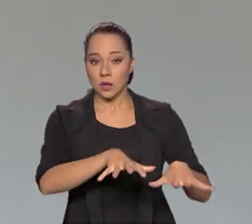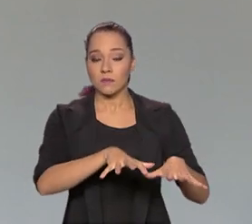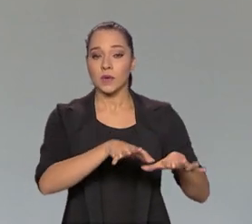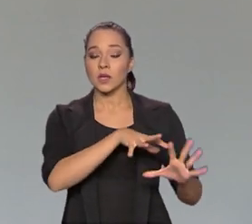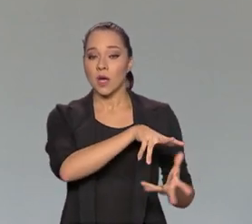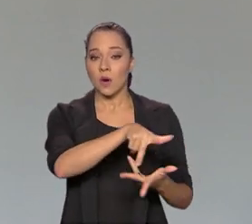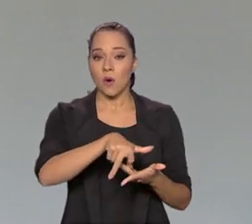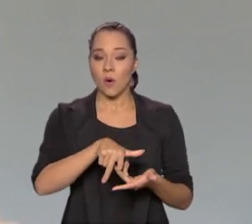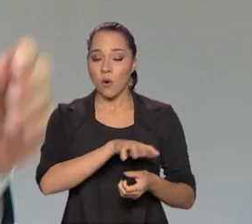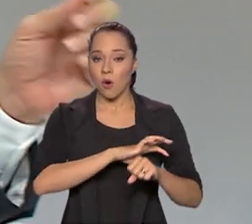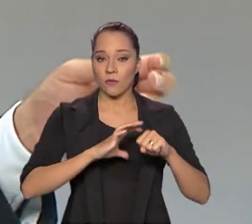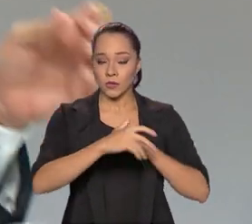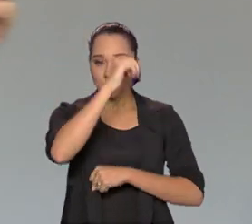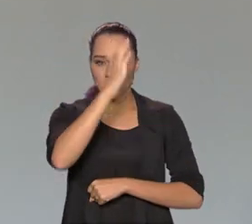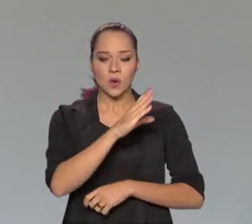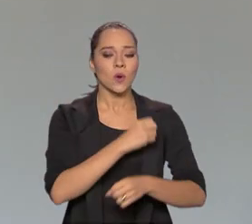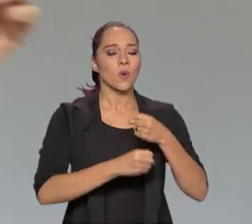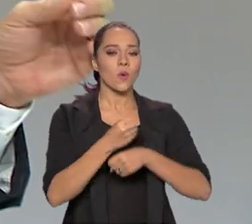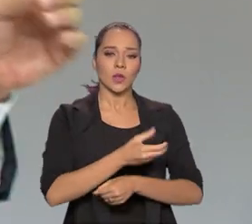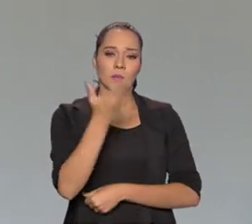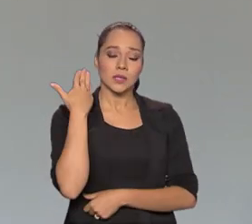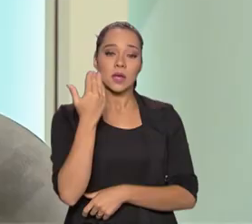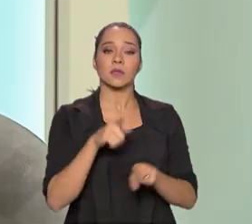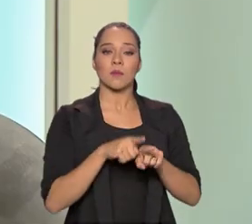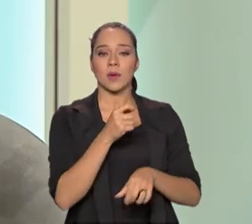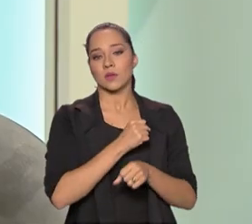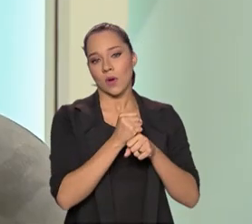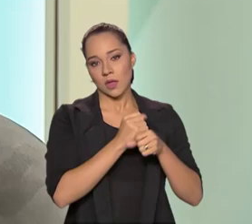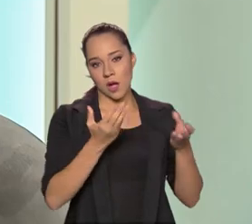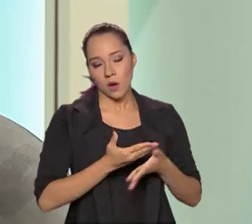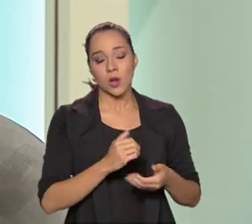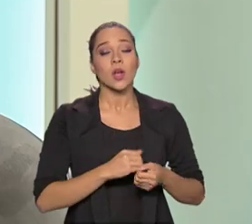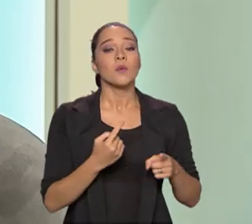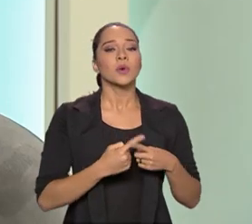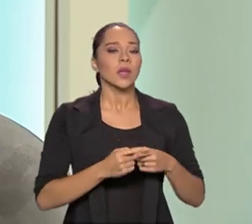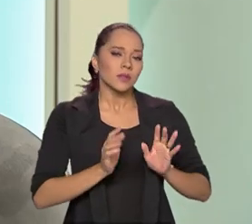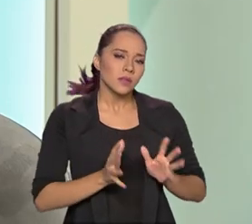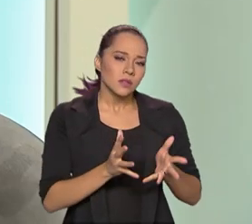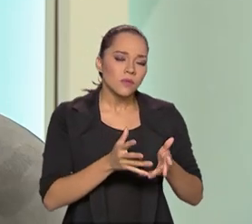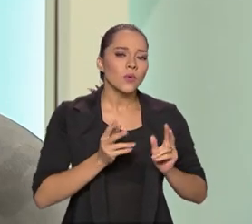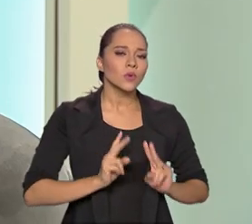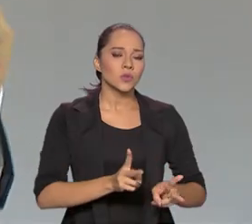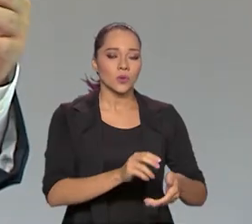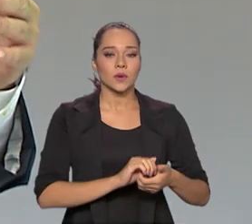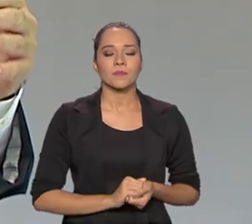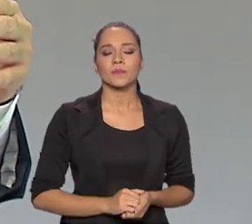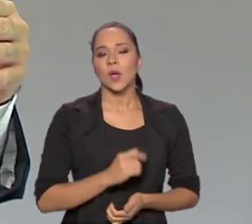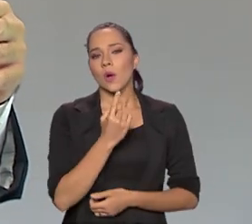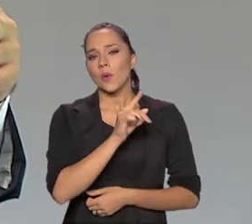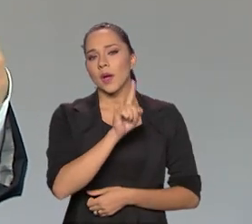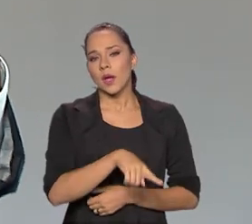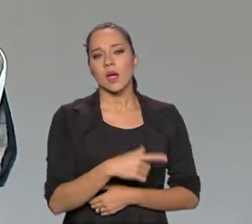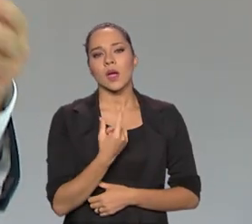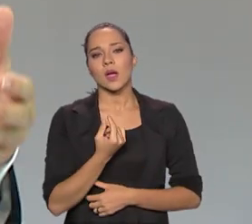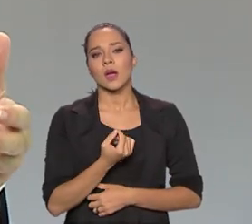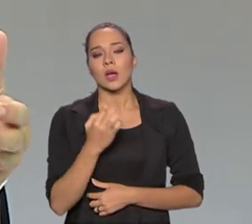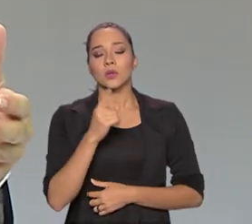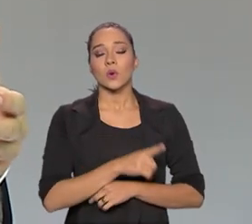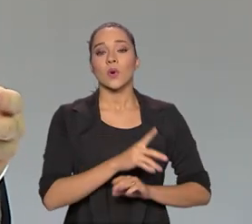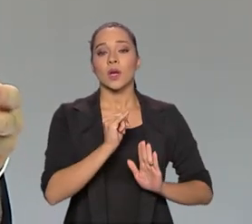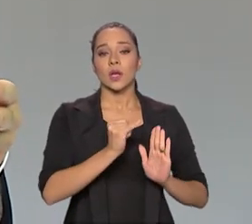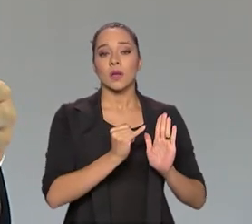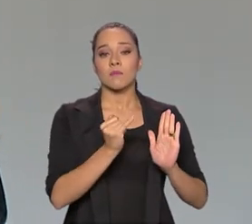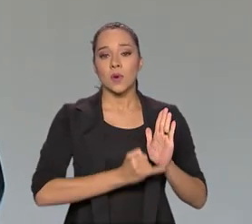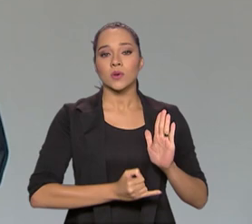de Covid-19 no Brasil no ano passado e nesse ano, porque as iniciativas continuam. Uma delas foi a questão do imposto